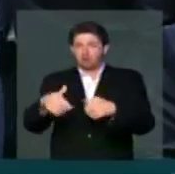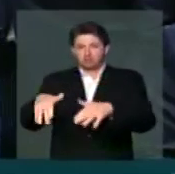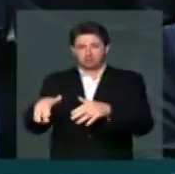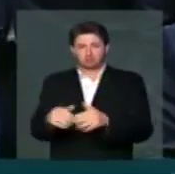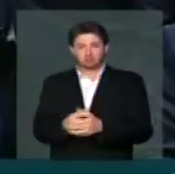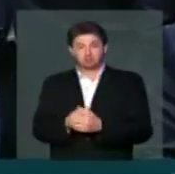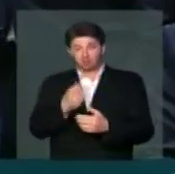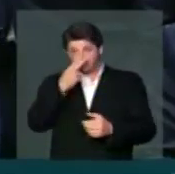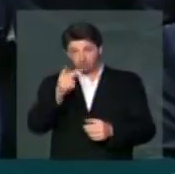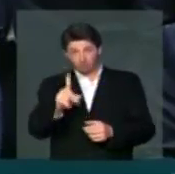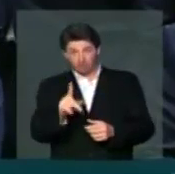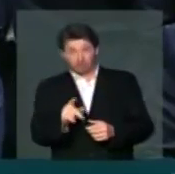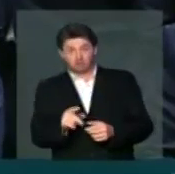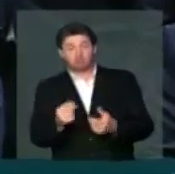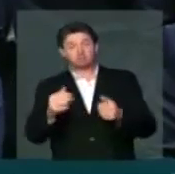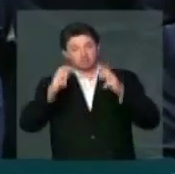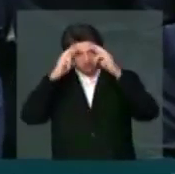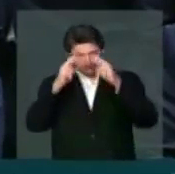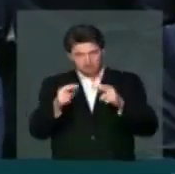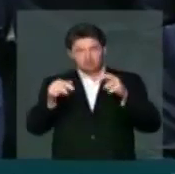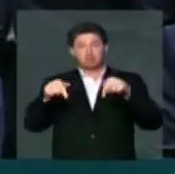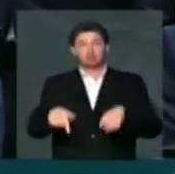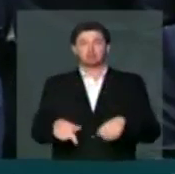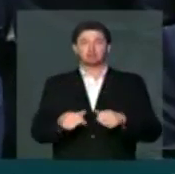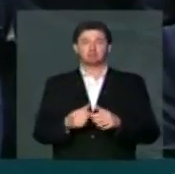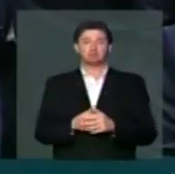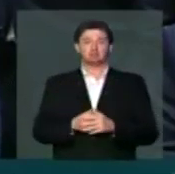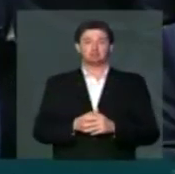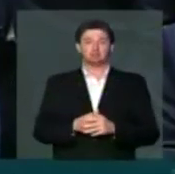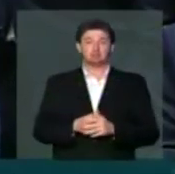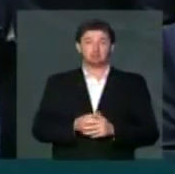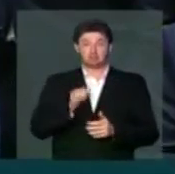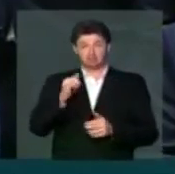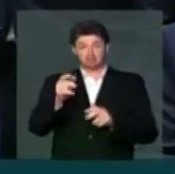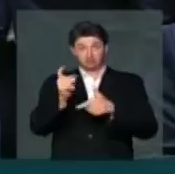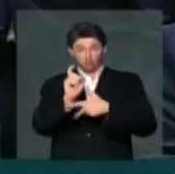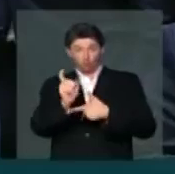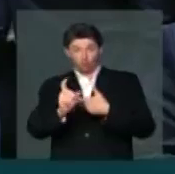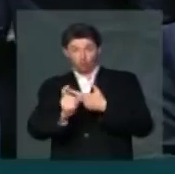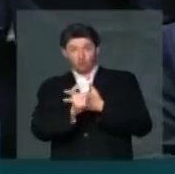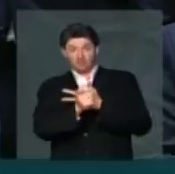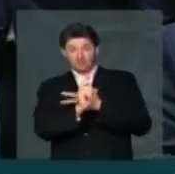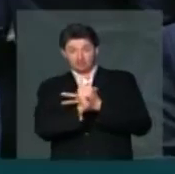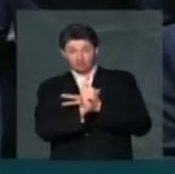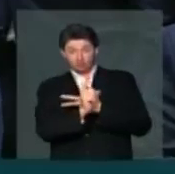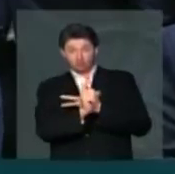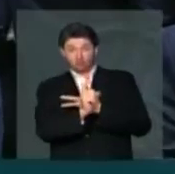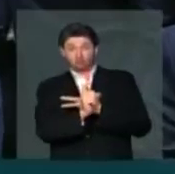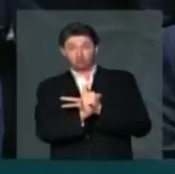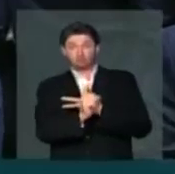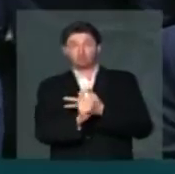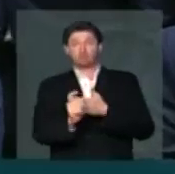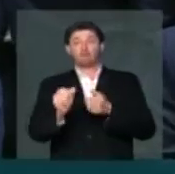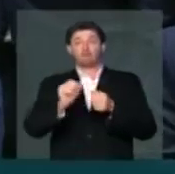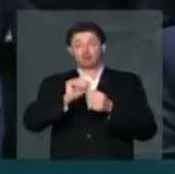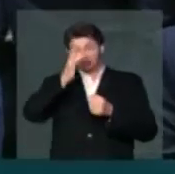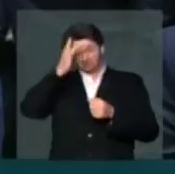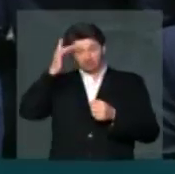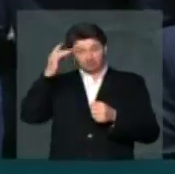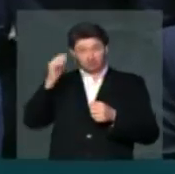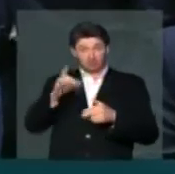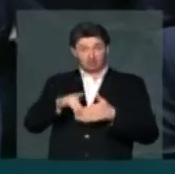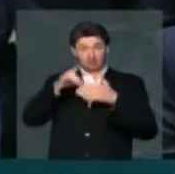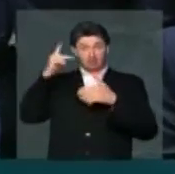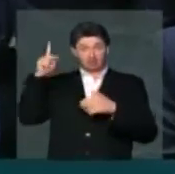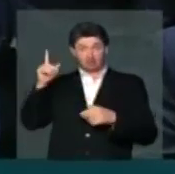Se alguém não acha isso, tem que respeitar essa casa. E se o Poder Executivo faz com que um representante